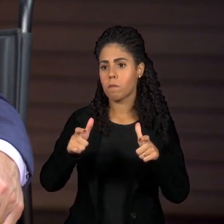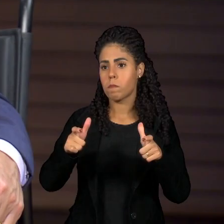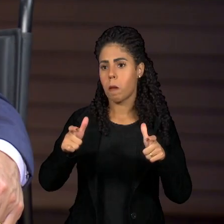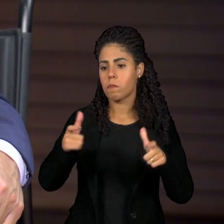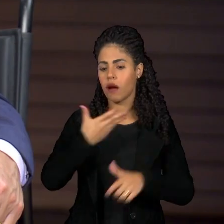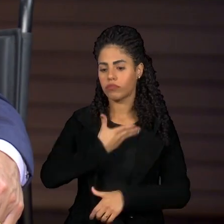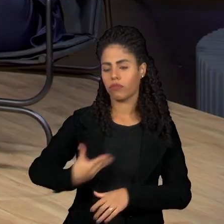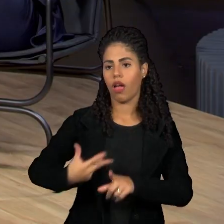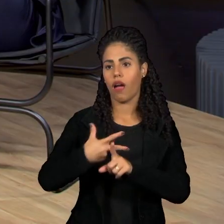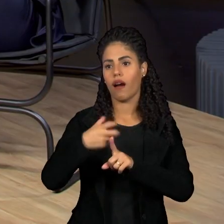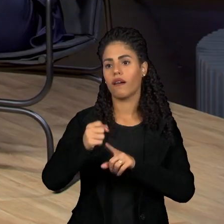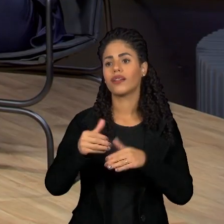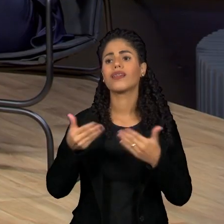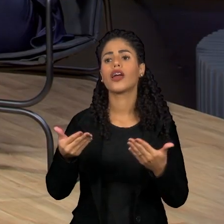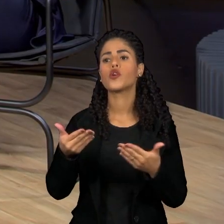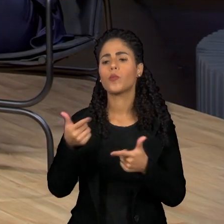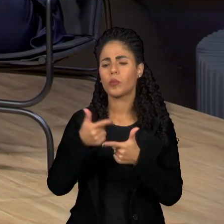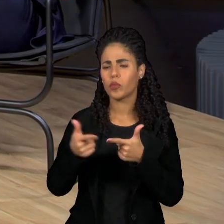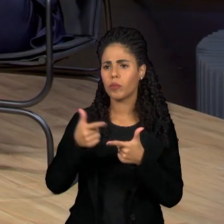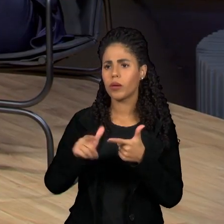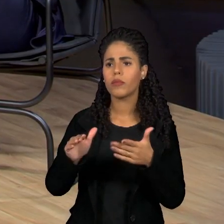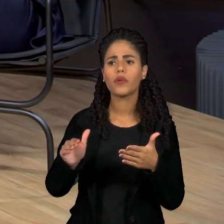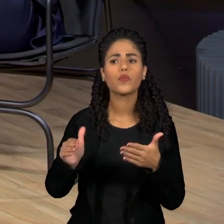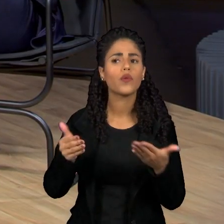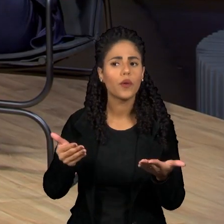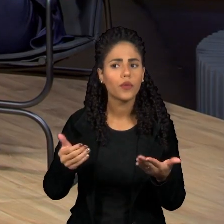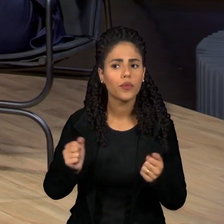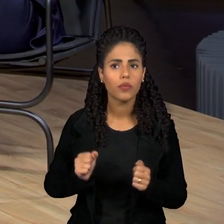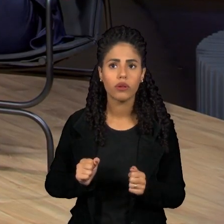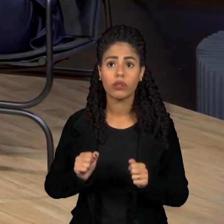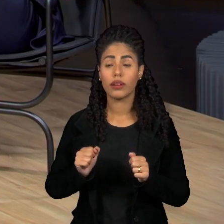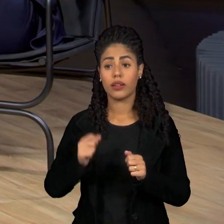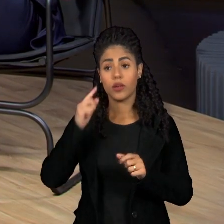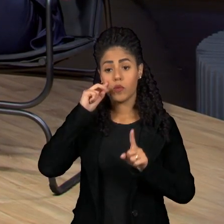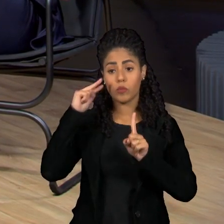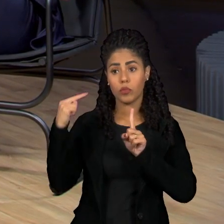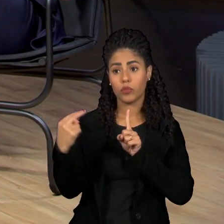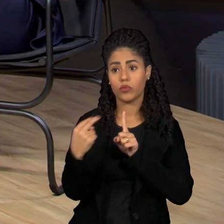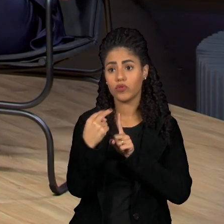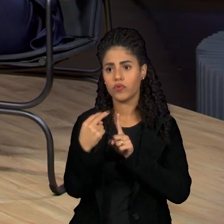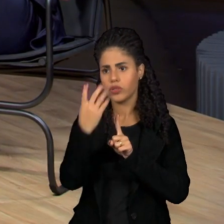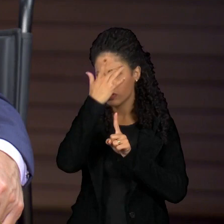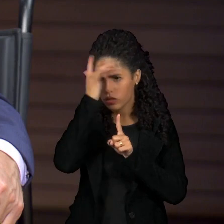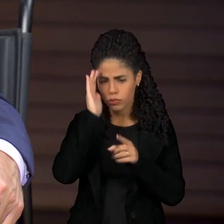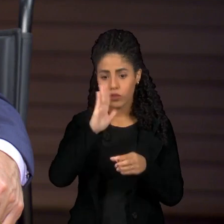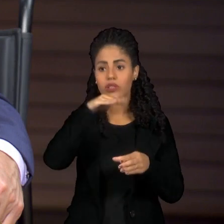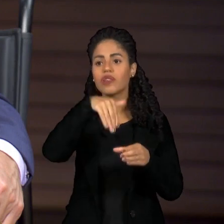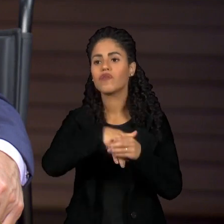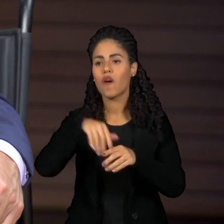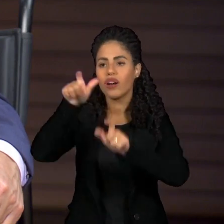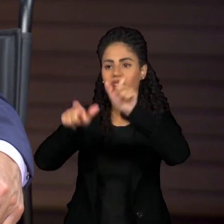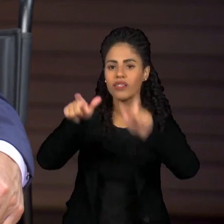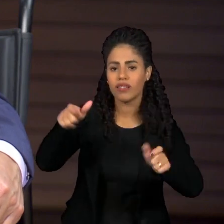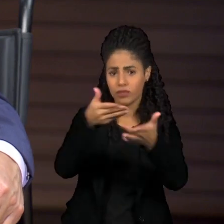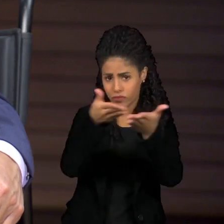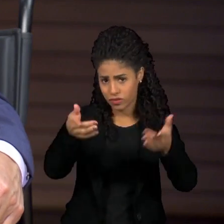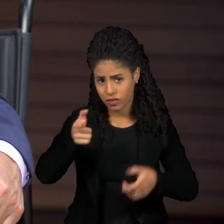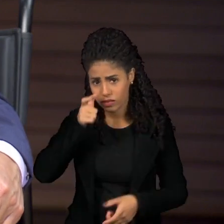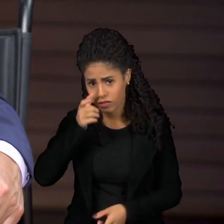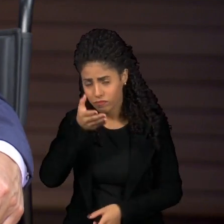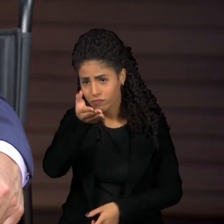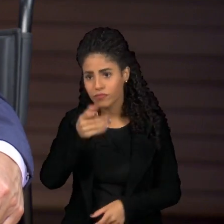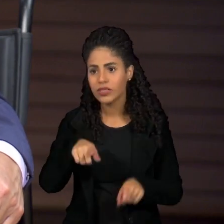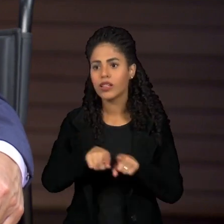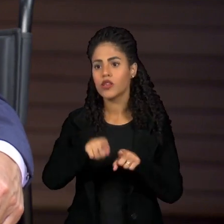o seu ápice. Qual que é o problema? Eu acho que esse ponto é importante, do ponto de vista do eleitor. O presidente é o